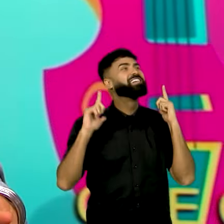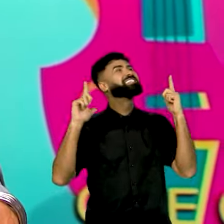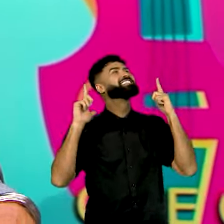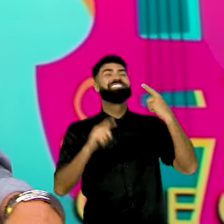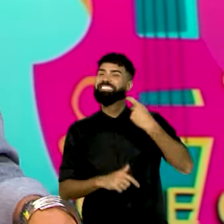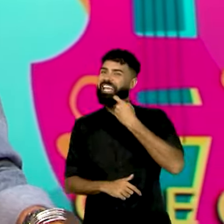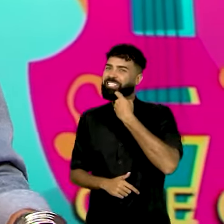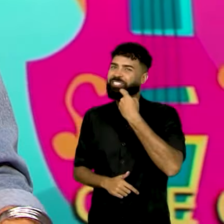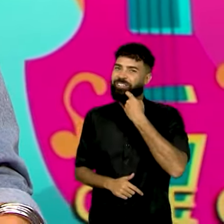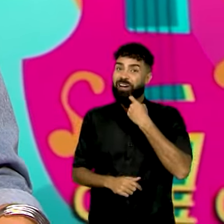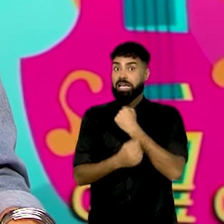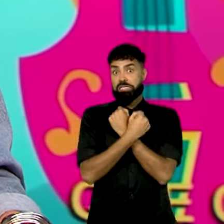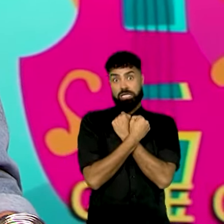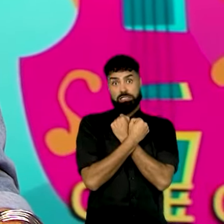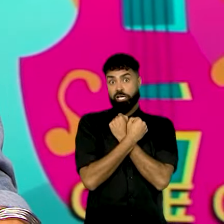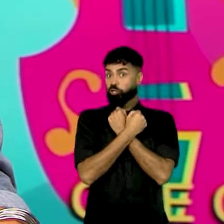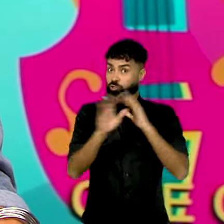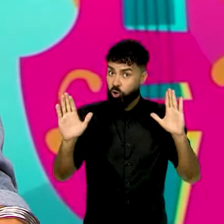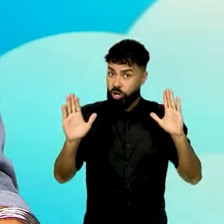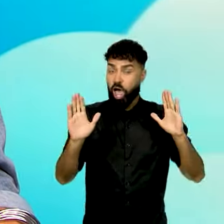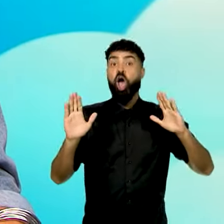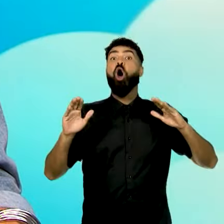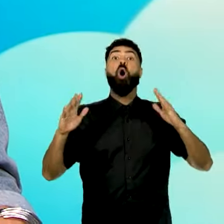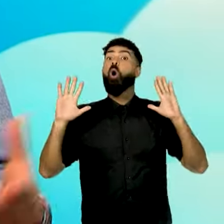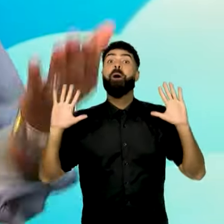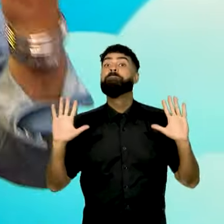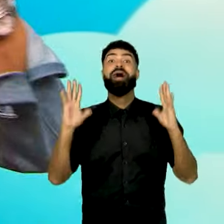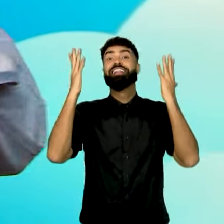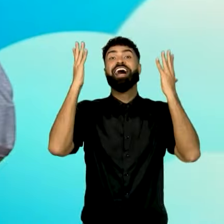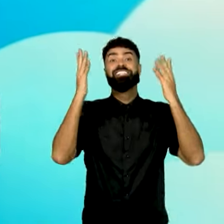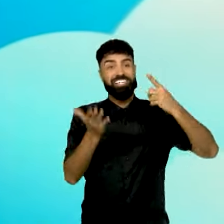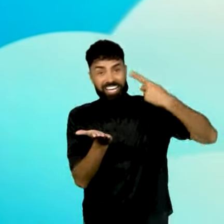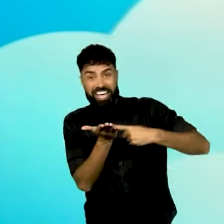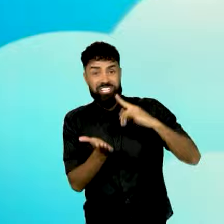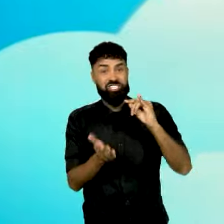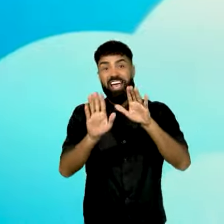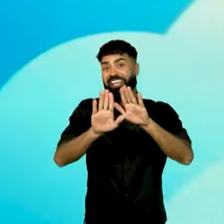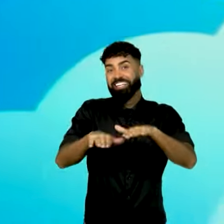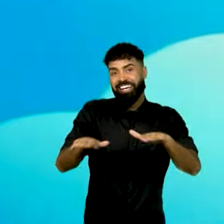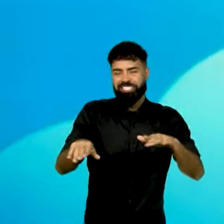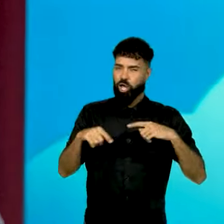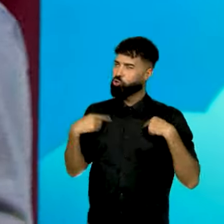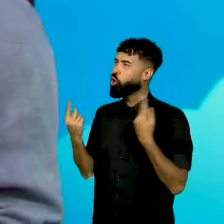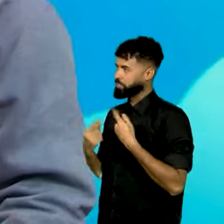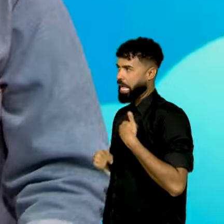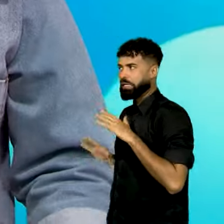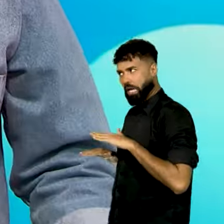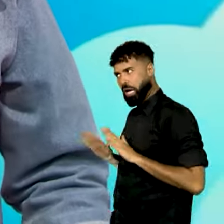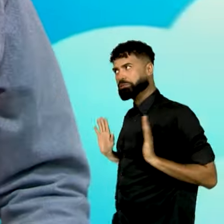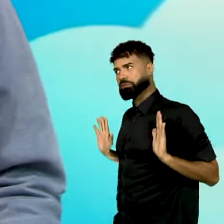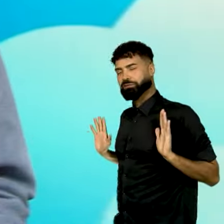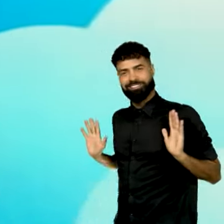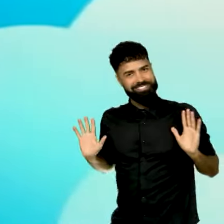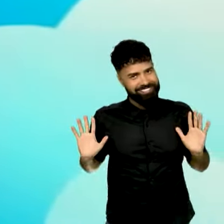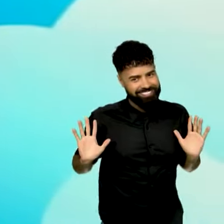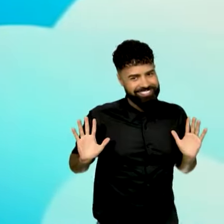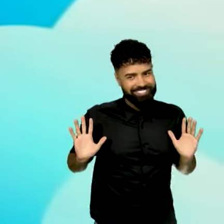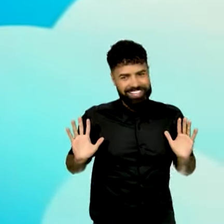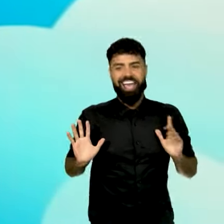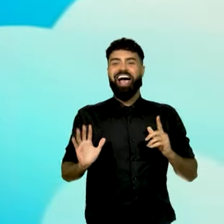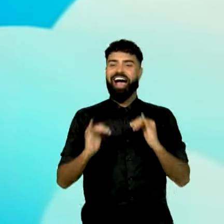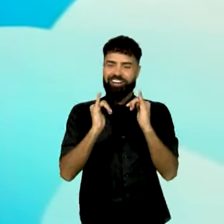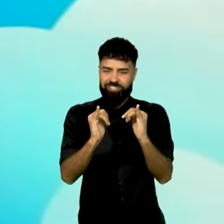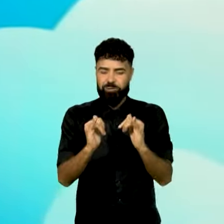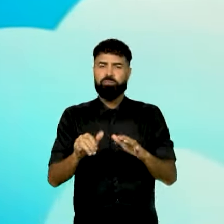Sem Censura. Em homenagem ao Dia das Crianças. Das crianças, somos todos crianças, né, gente? E o que é o dia de lembrar